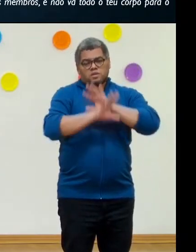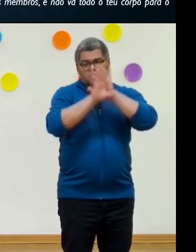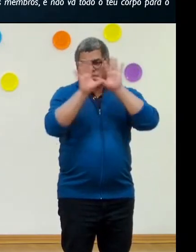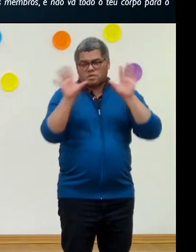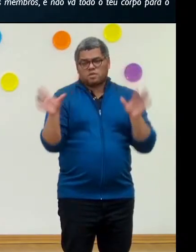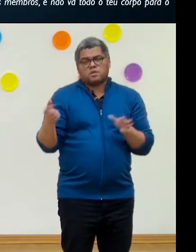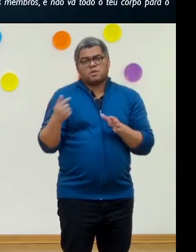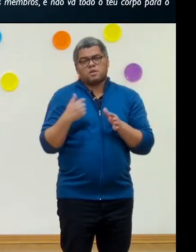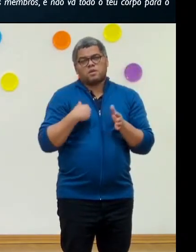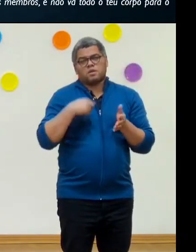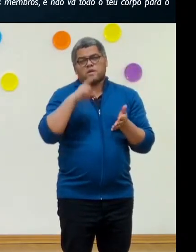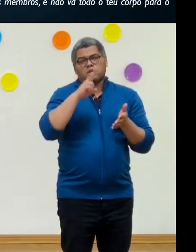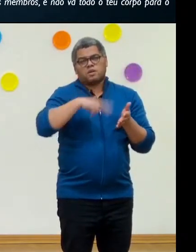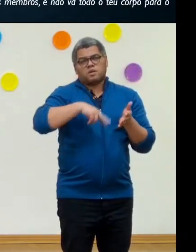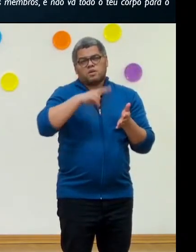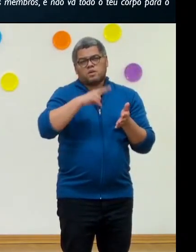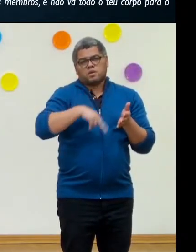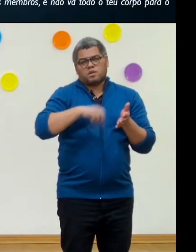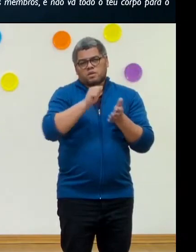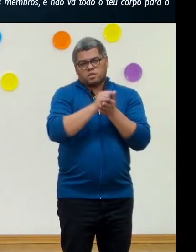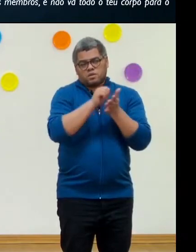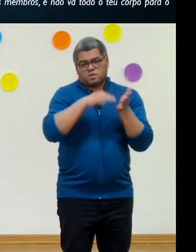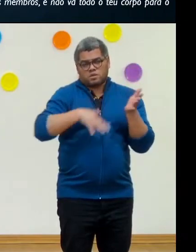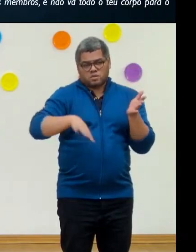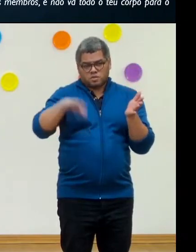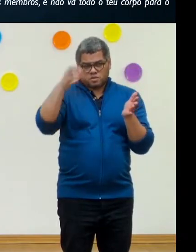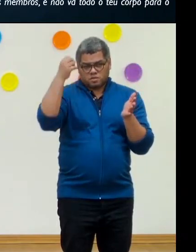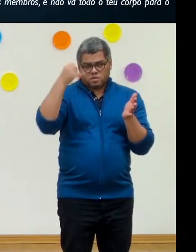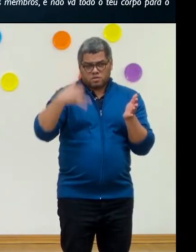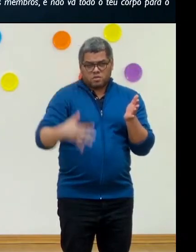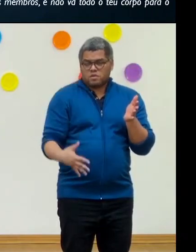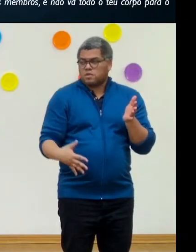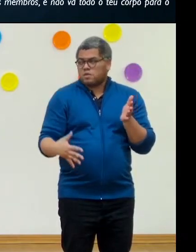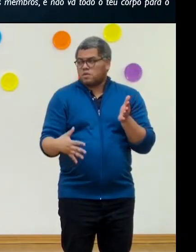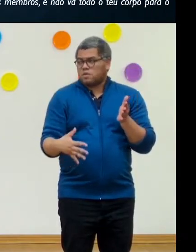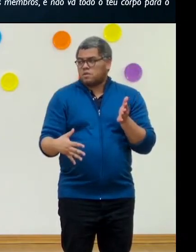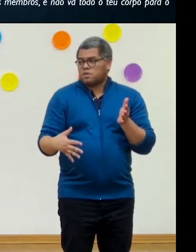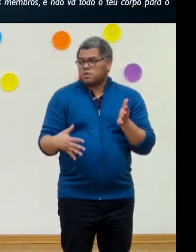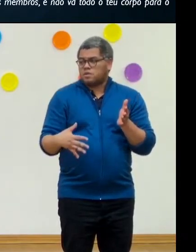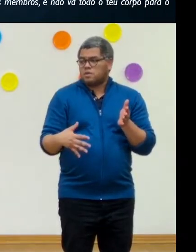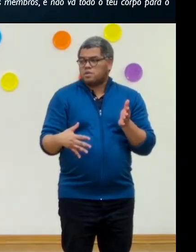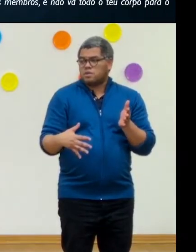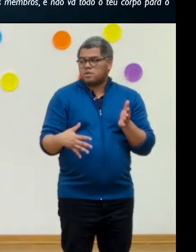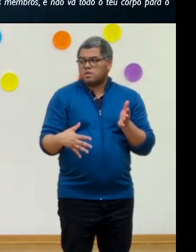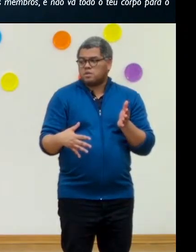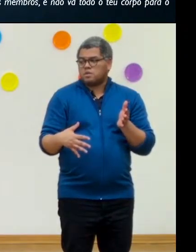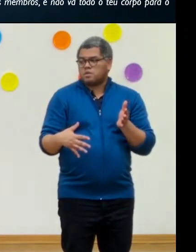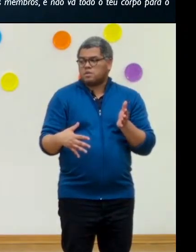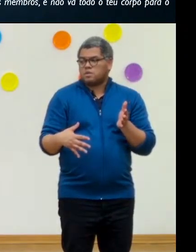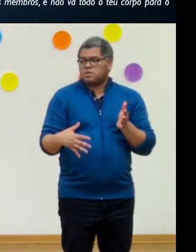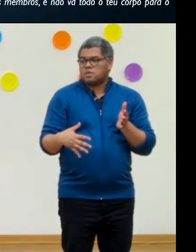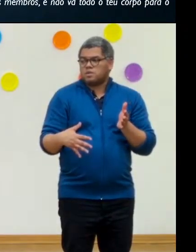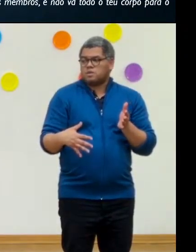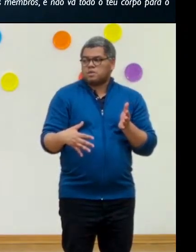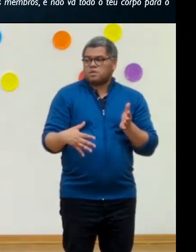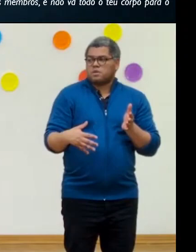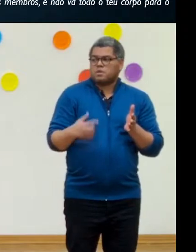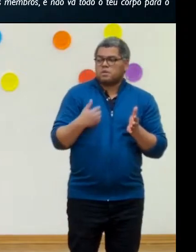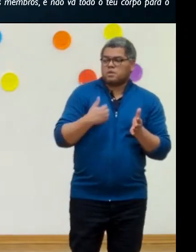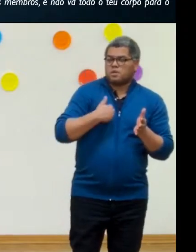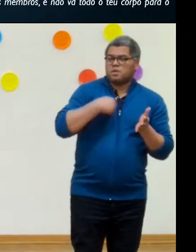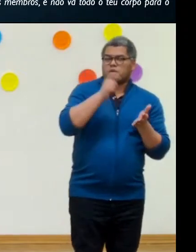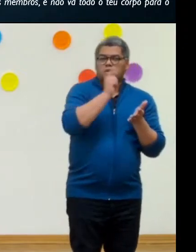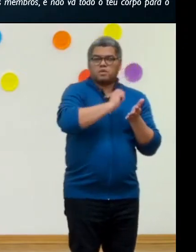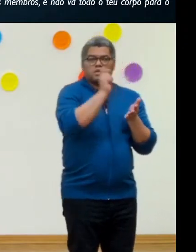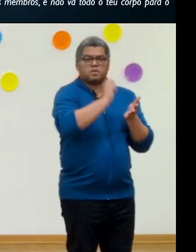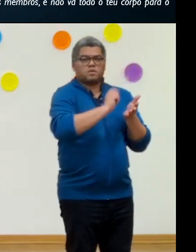que é um grande autor falando sobre isso, ele escreve assim, escrevo sobre o 7º mandamento, escrevo com muito pesar,